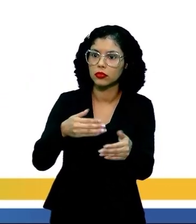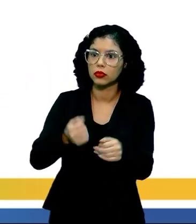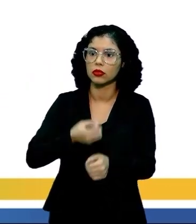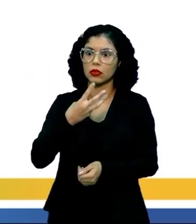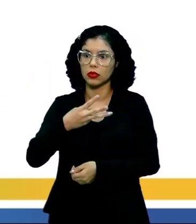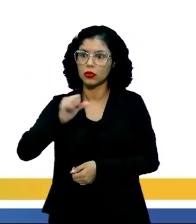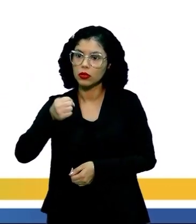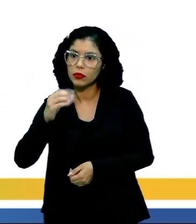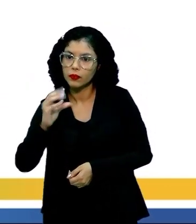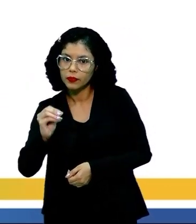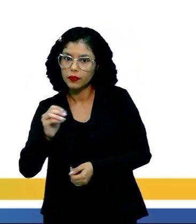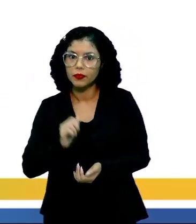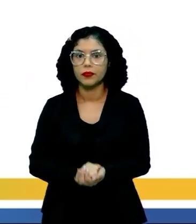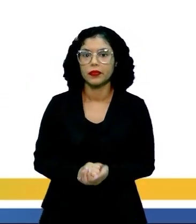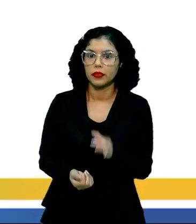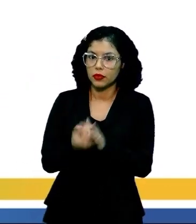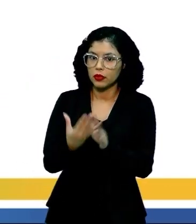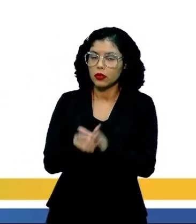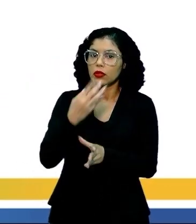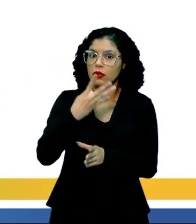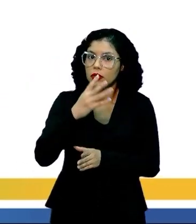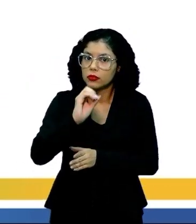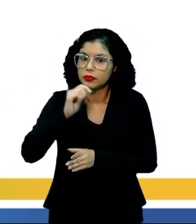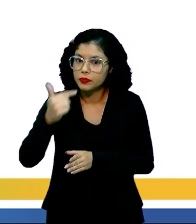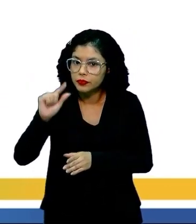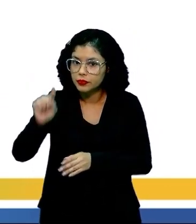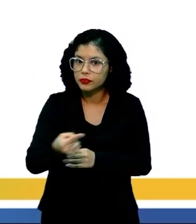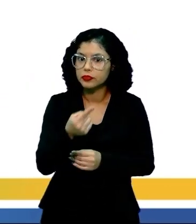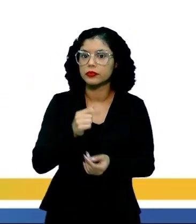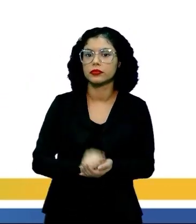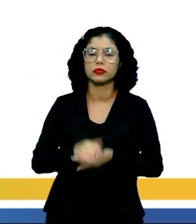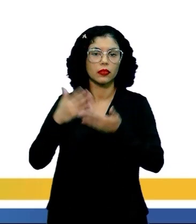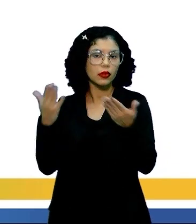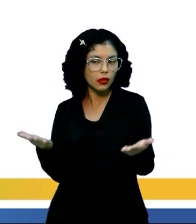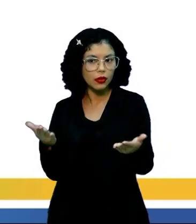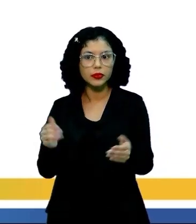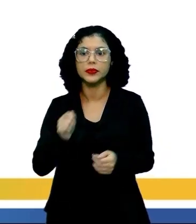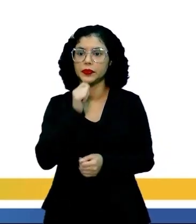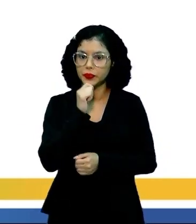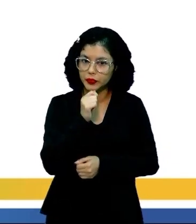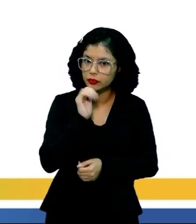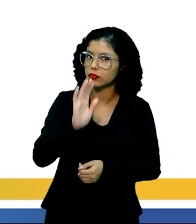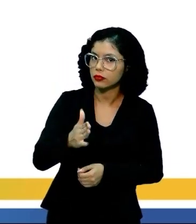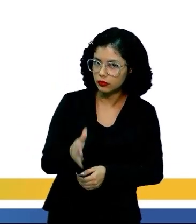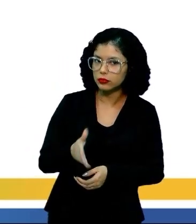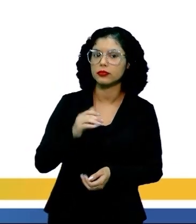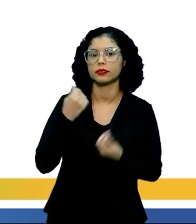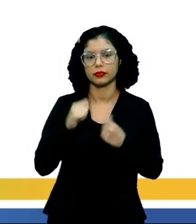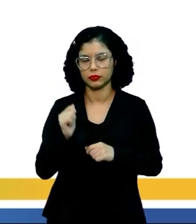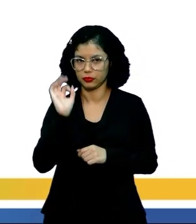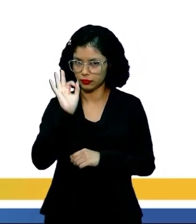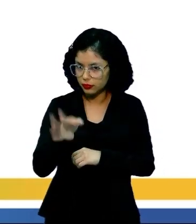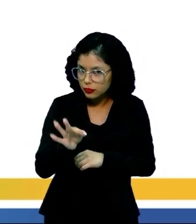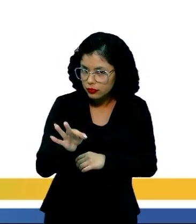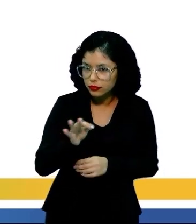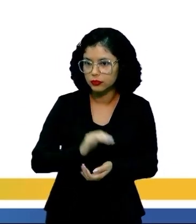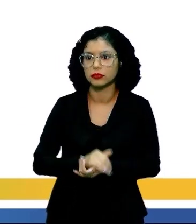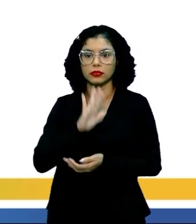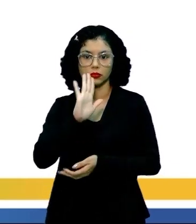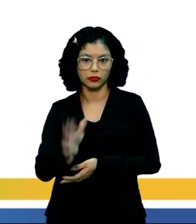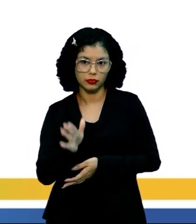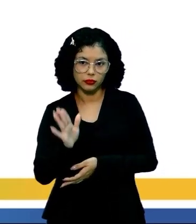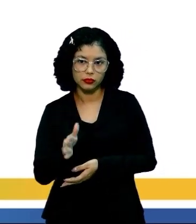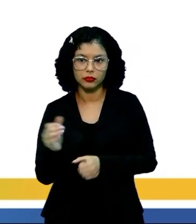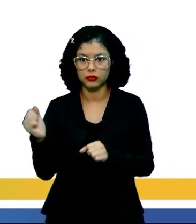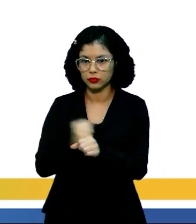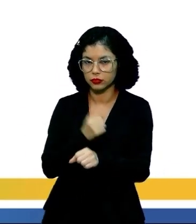era 380 e foram produzidos 402.000. Você já entendeu o que tem que ser feito aqui, correto? Já no